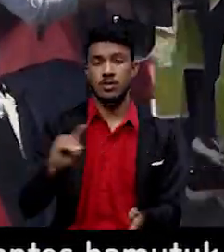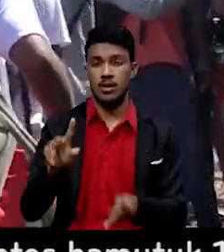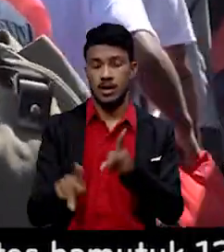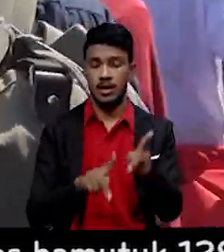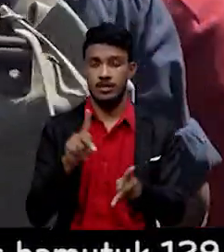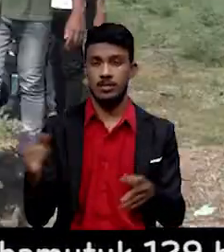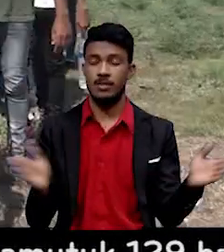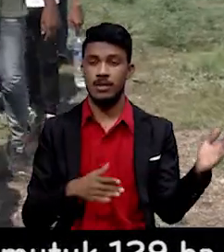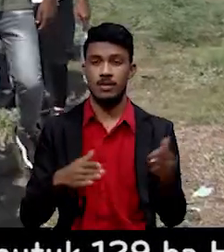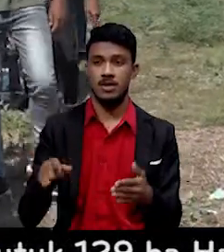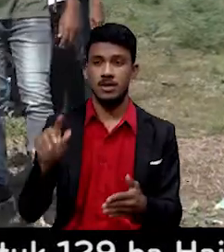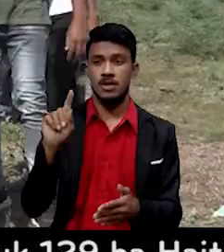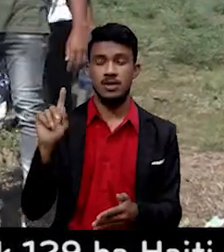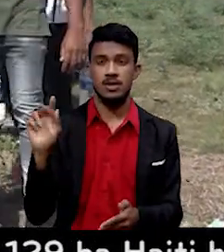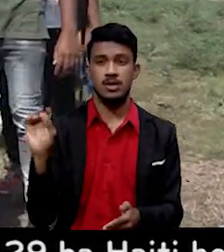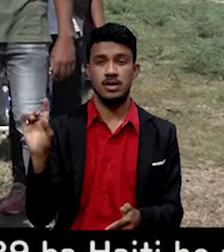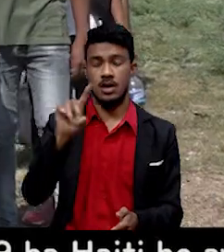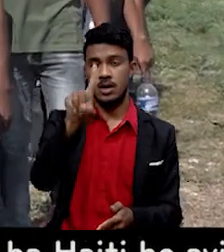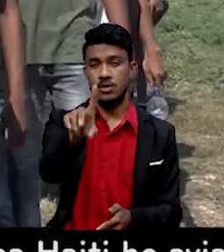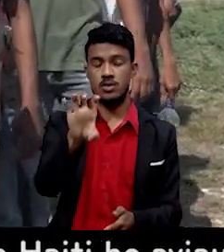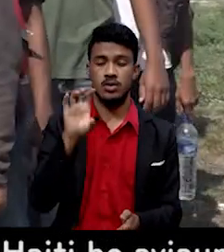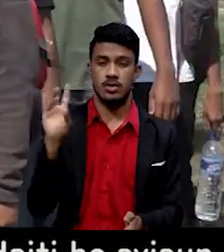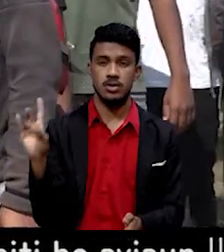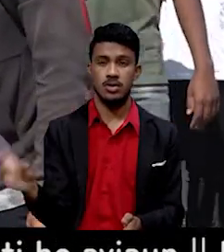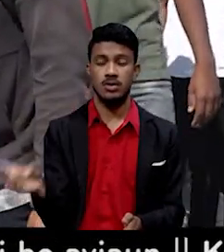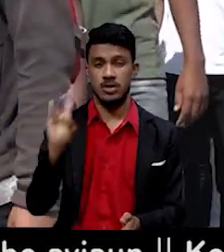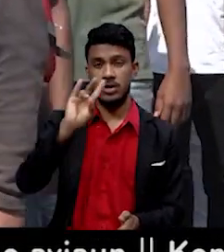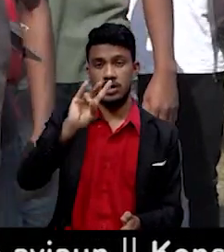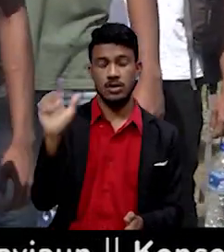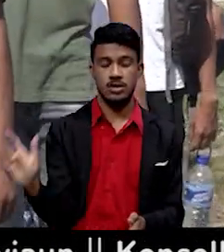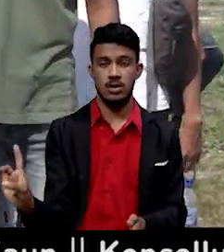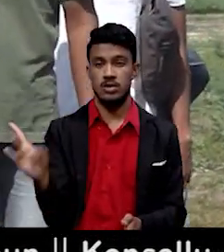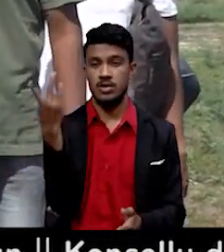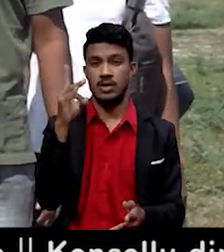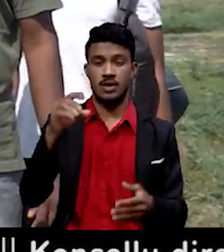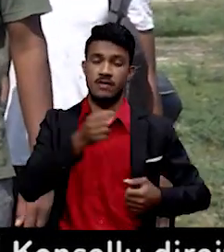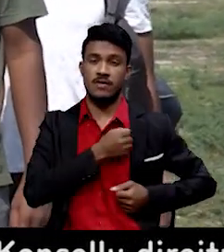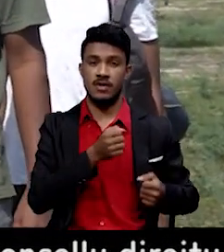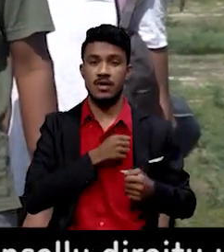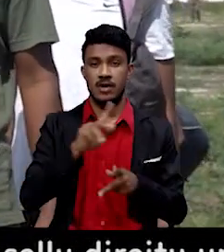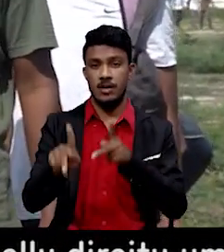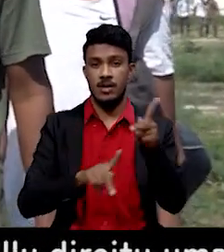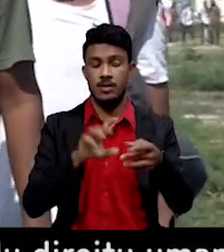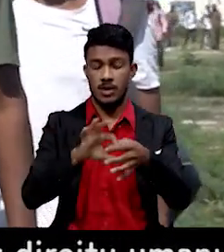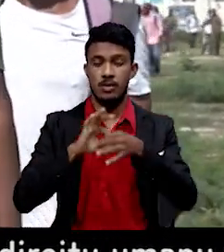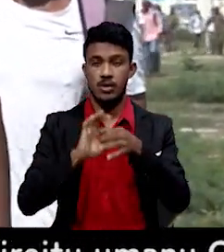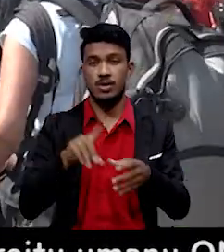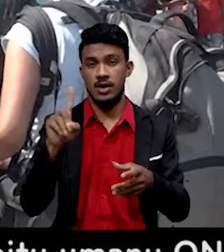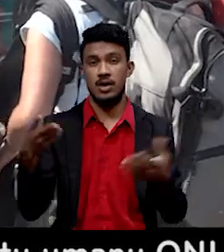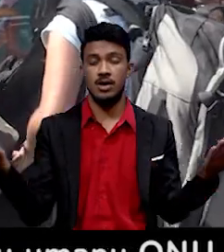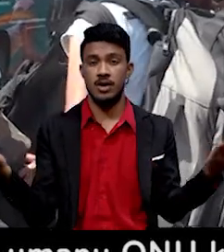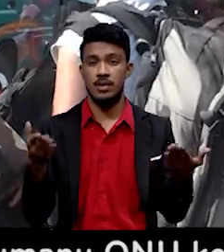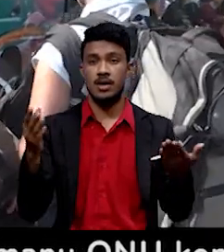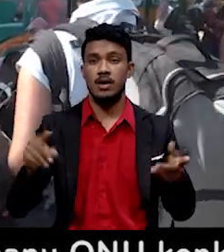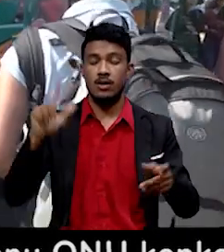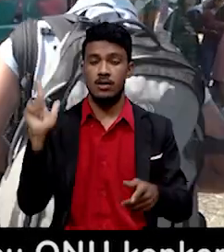ahito se dá o que a declaração oficial husi comando FFDTL o de substitui cadete ida nebe e aloron rua nulo fulang